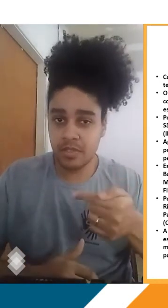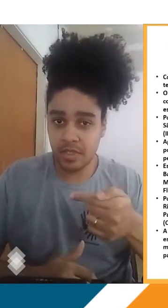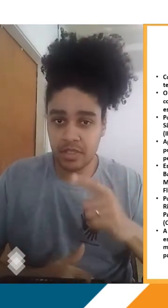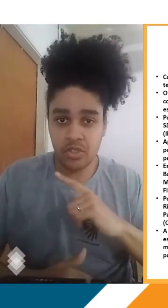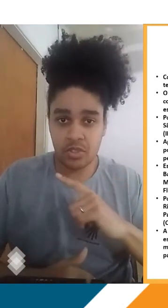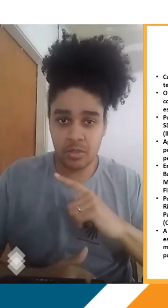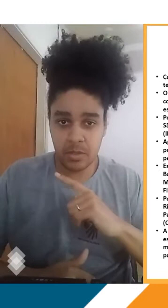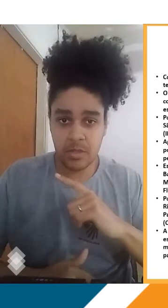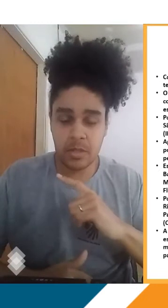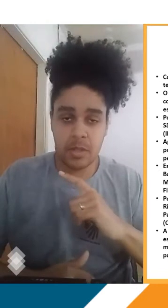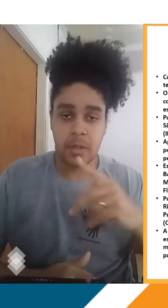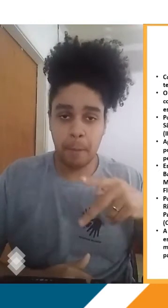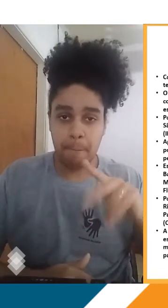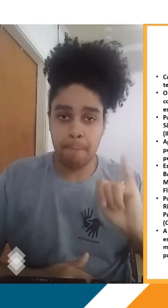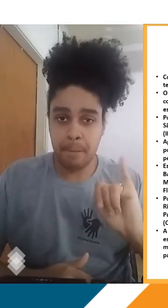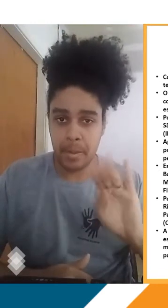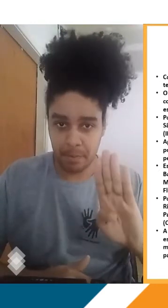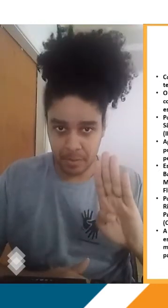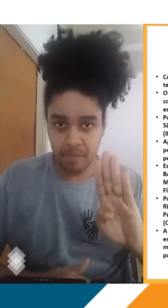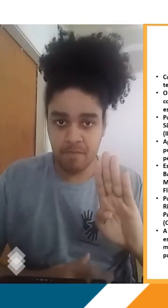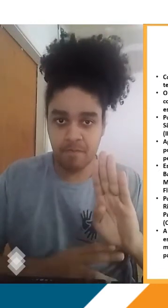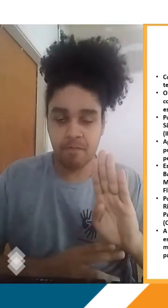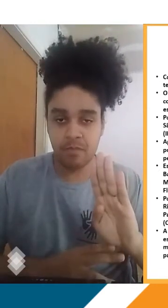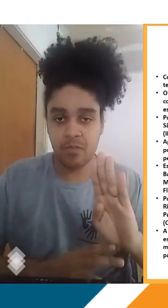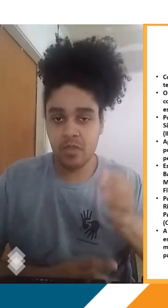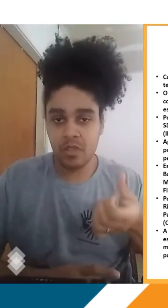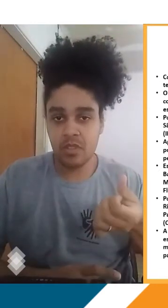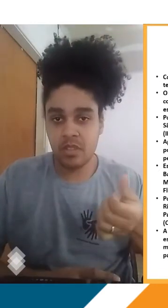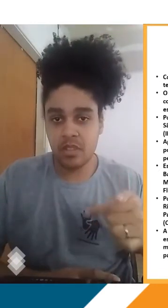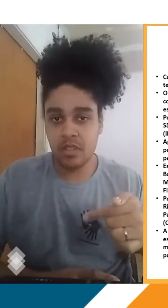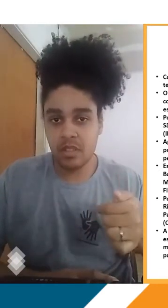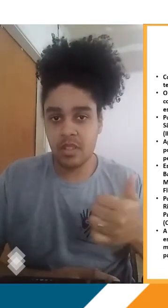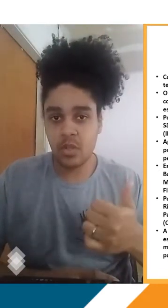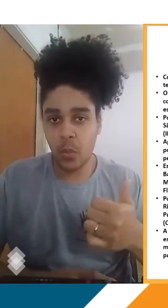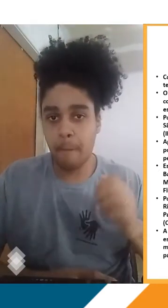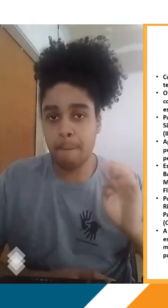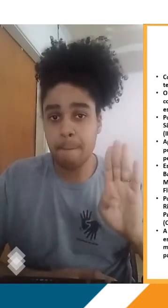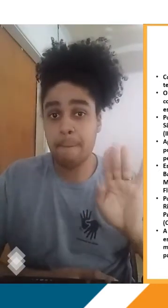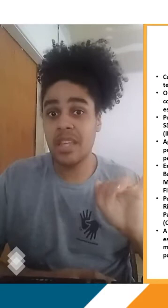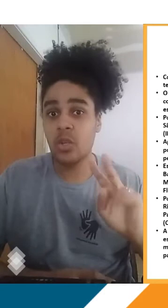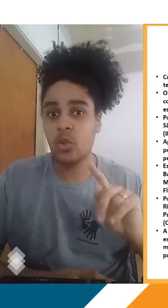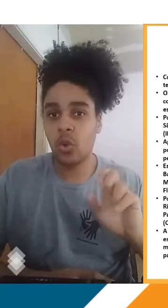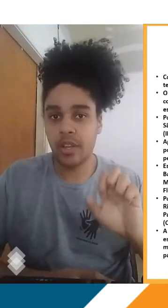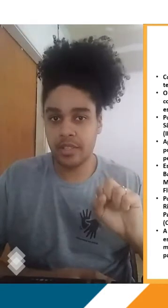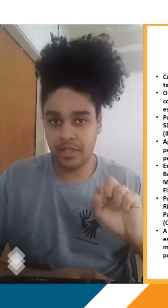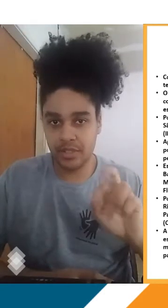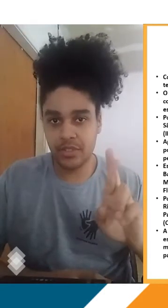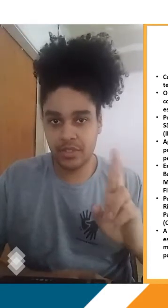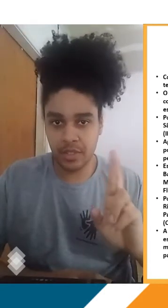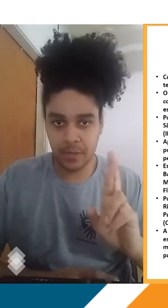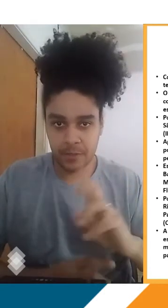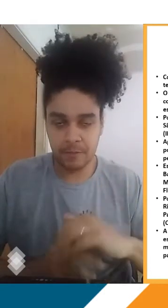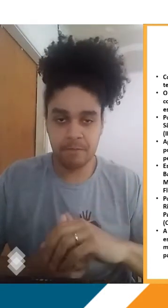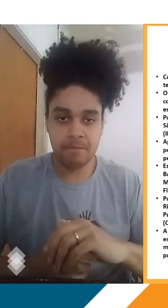Em 2017, apresentou um produto interno bruto de 671 bilhões de reais,